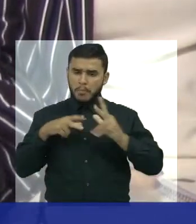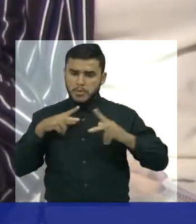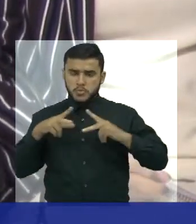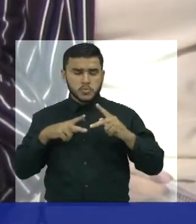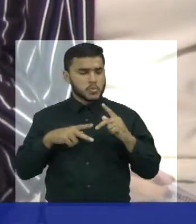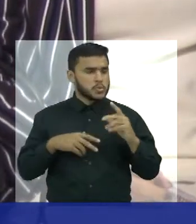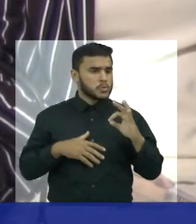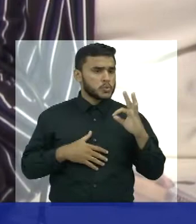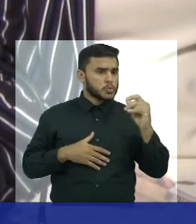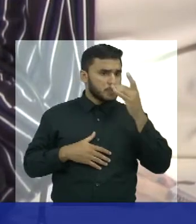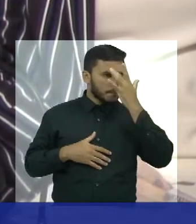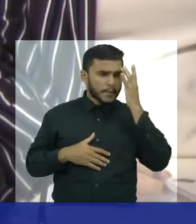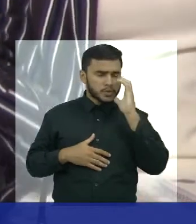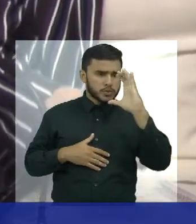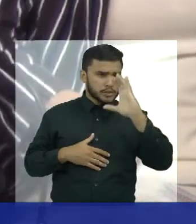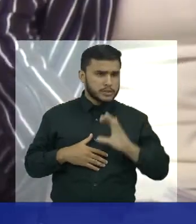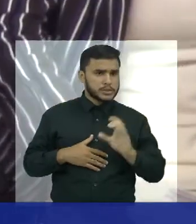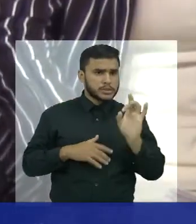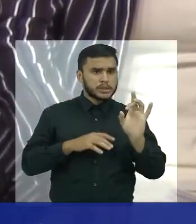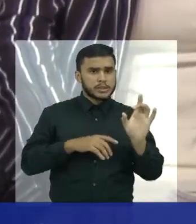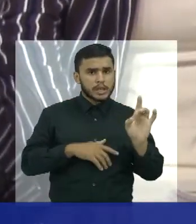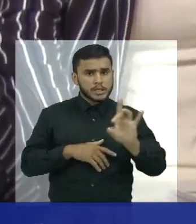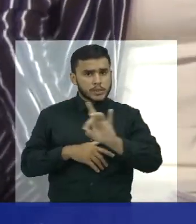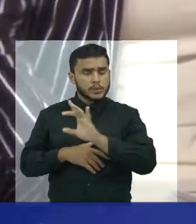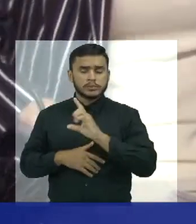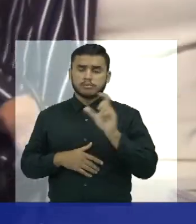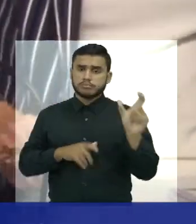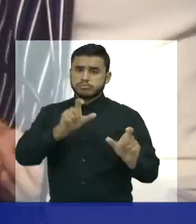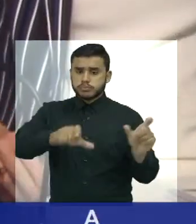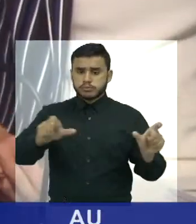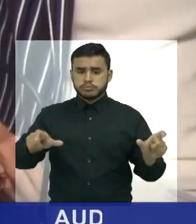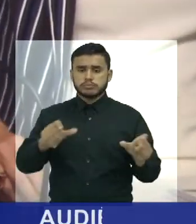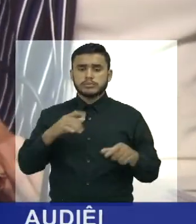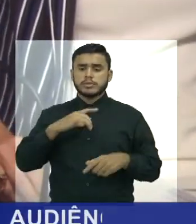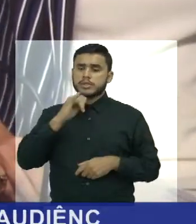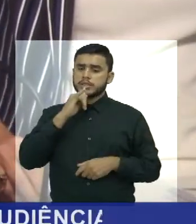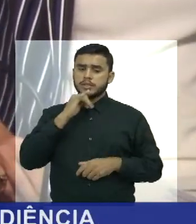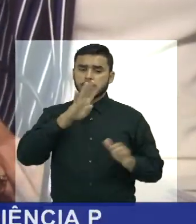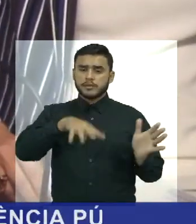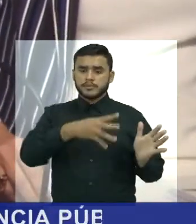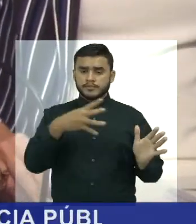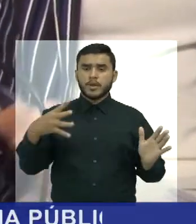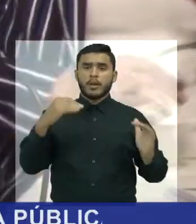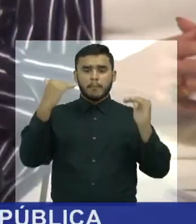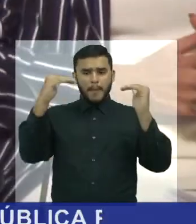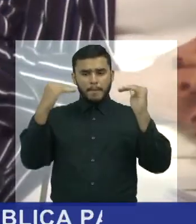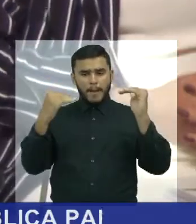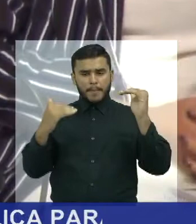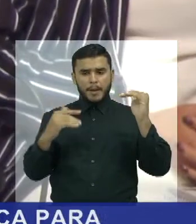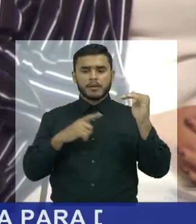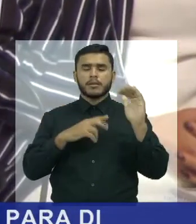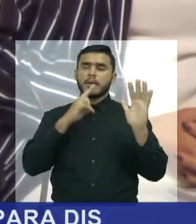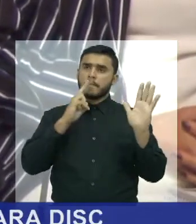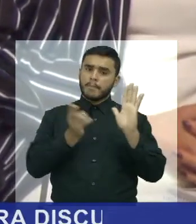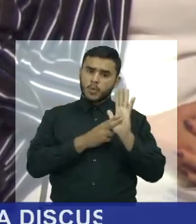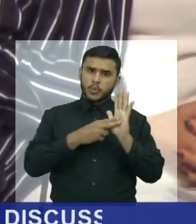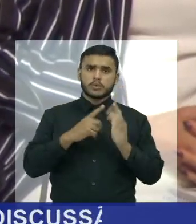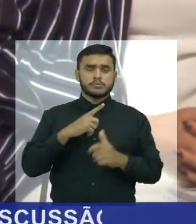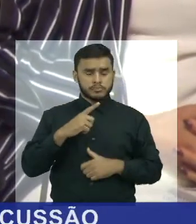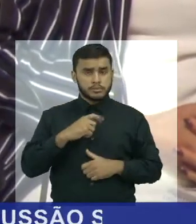a previsão, por exemplo, na tabela, da aplicação de sanções e de multas em relação